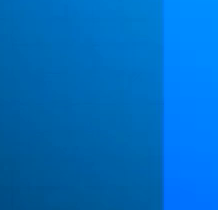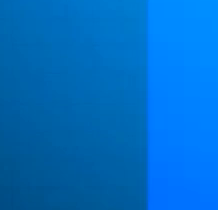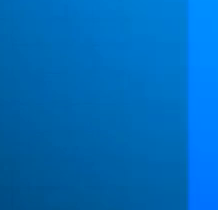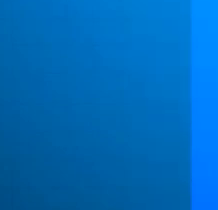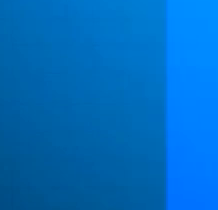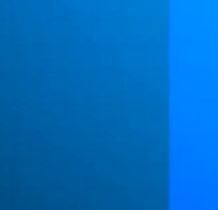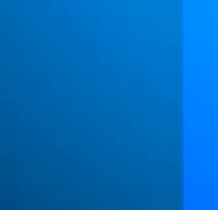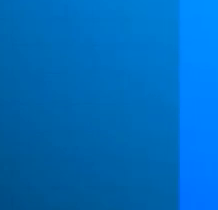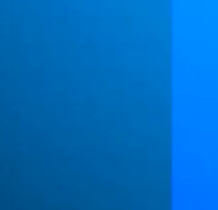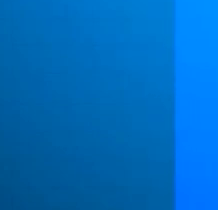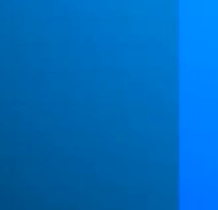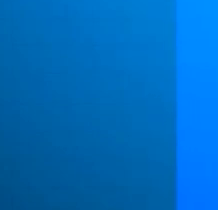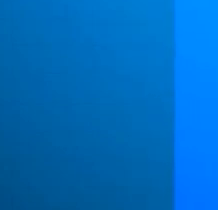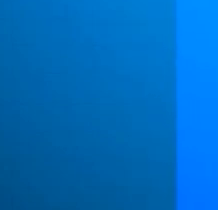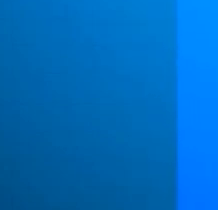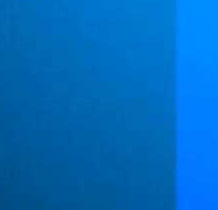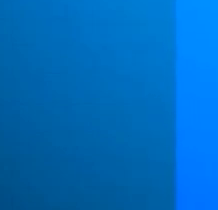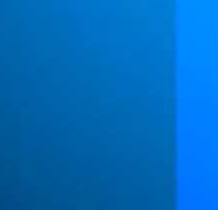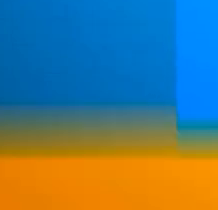E aí